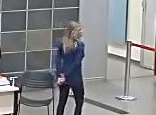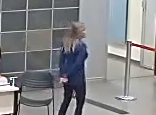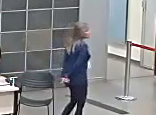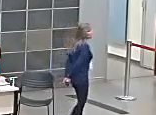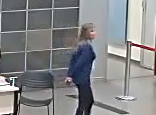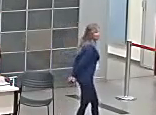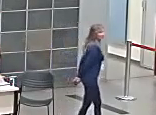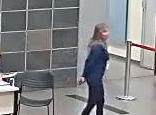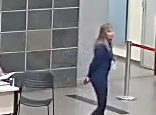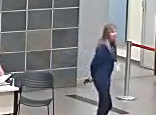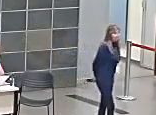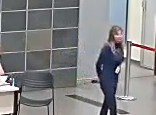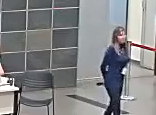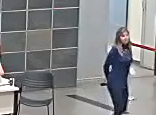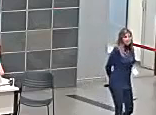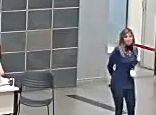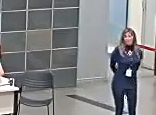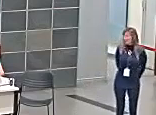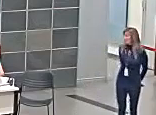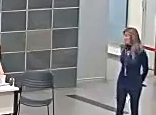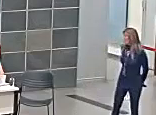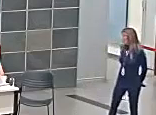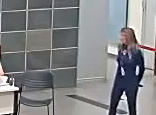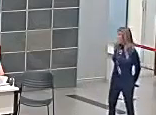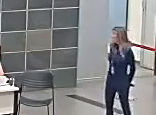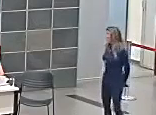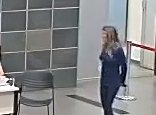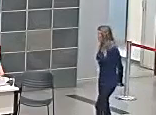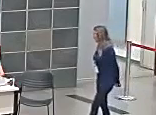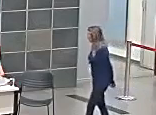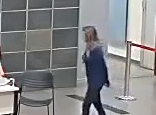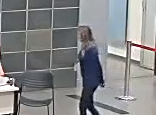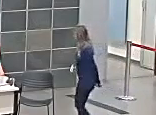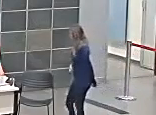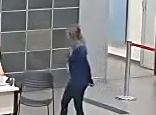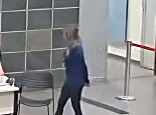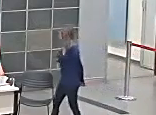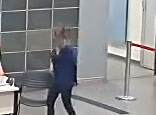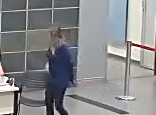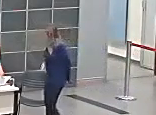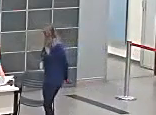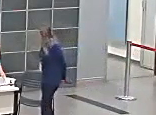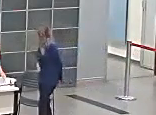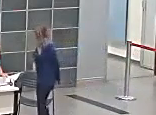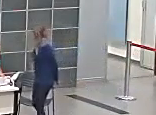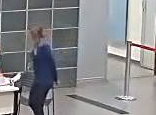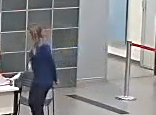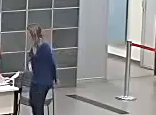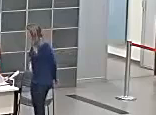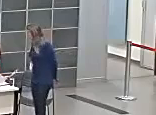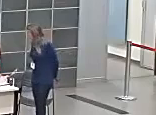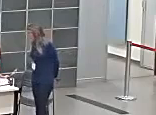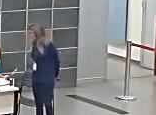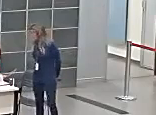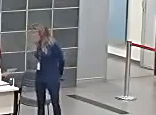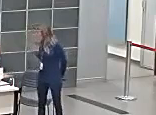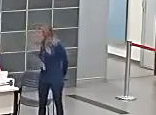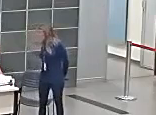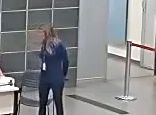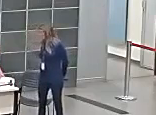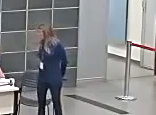frotas de transporte rodoviário intermunicipal quanto as exigências da ABNT NBR 15